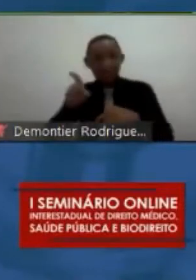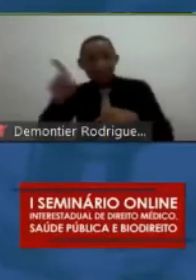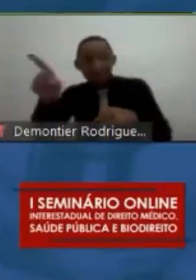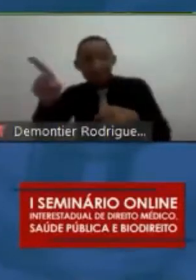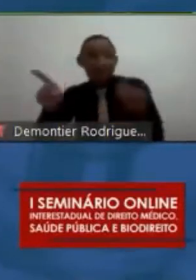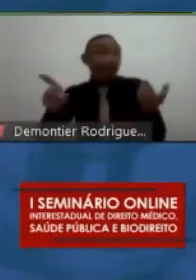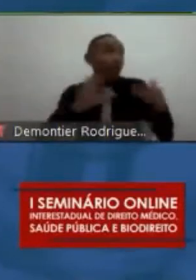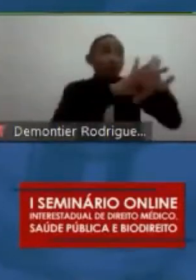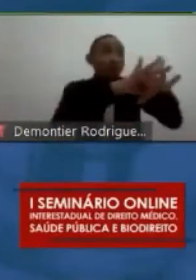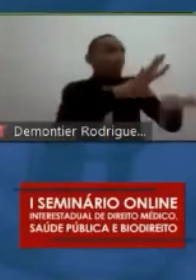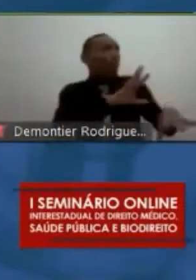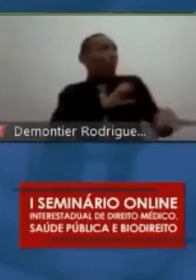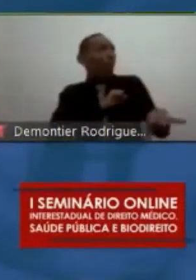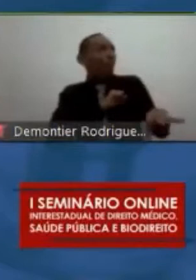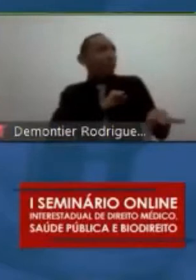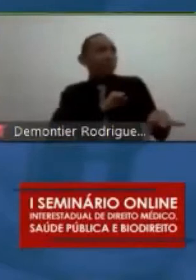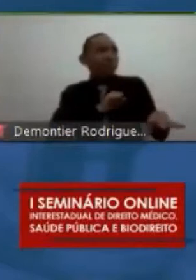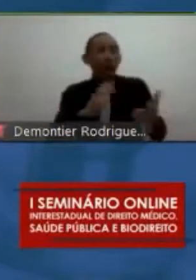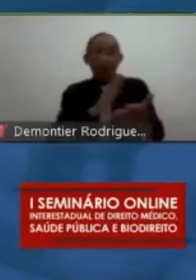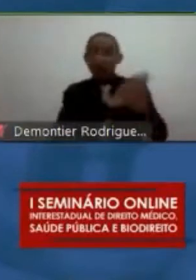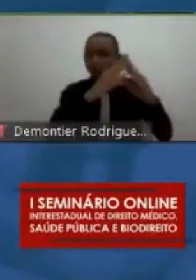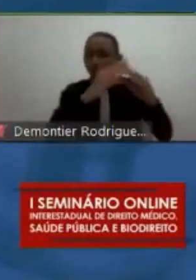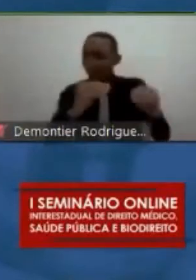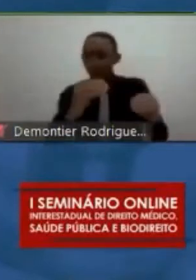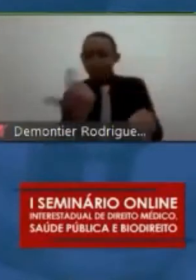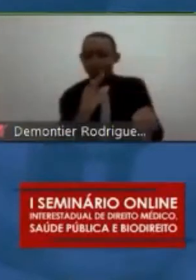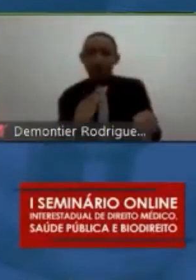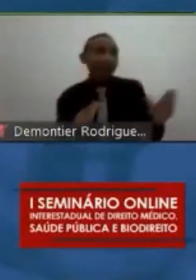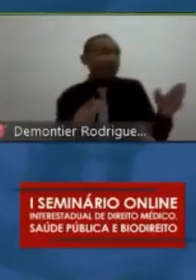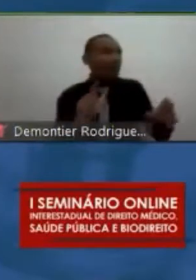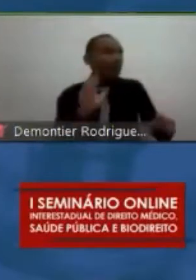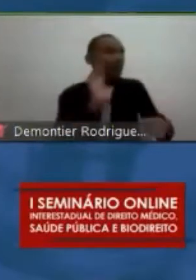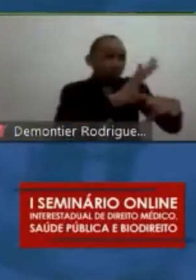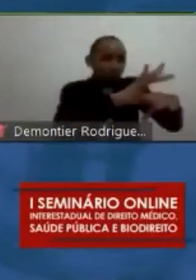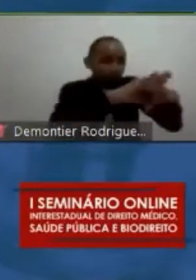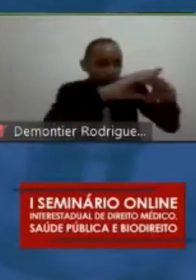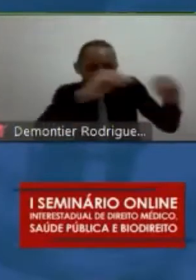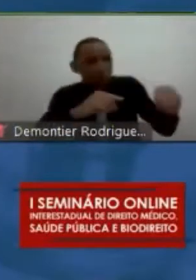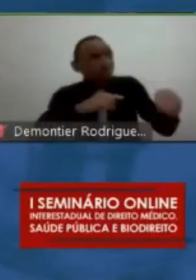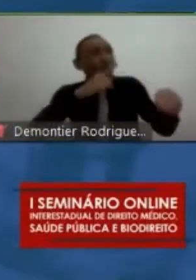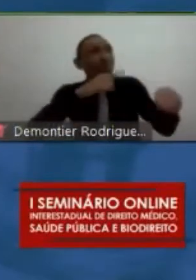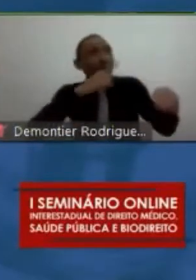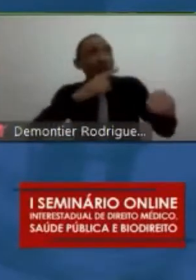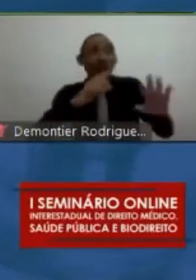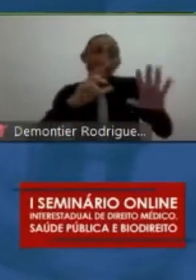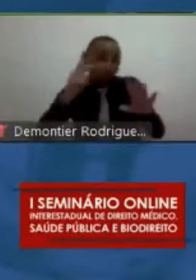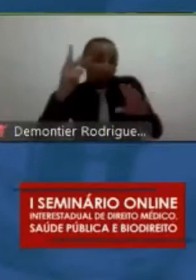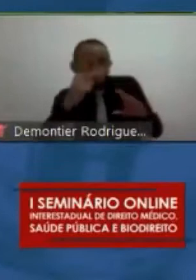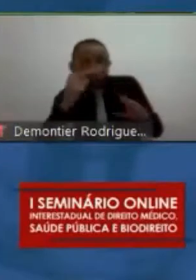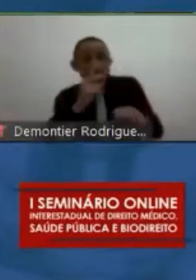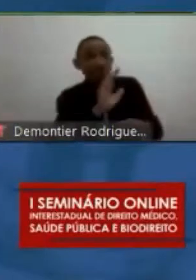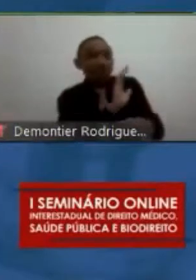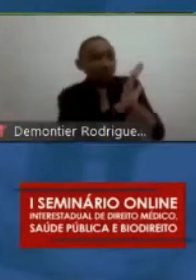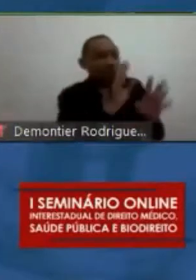não têm cura. Entretanto, se curar não é a finalidade, ela é secundária na medicina, ele dá, eu acho, talvez,